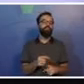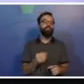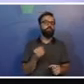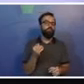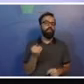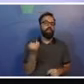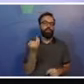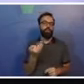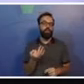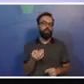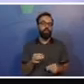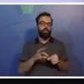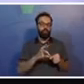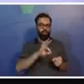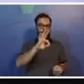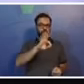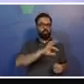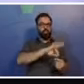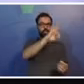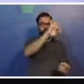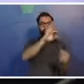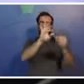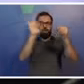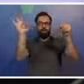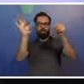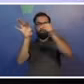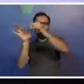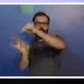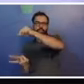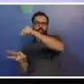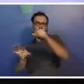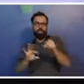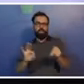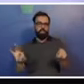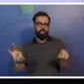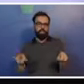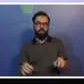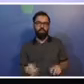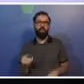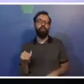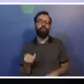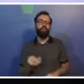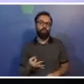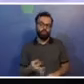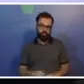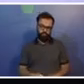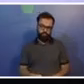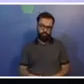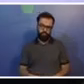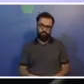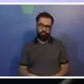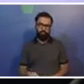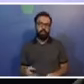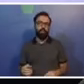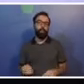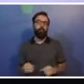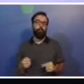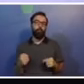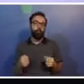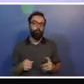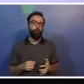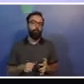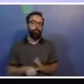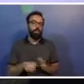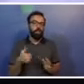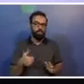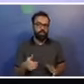maior e o lado menor, ou tanto faz. Primeiro procedimento, a gente vai representar